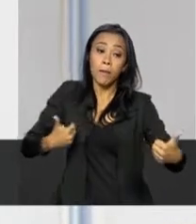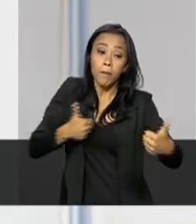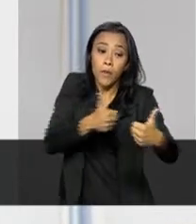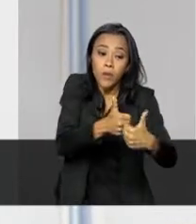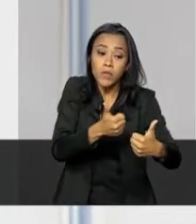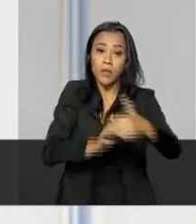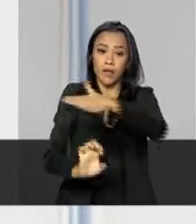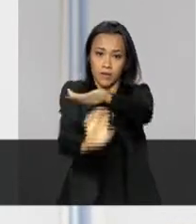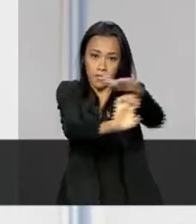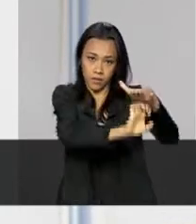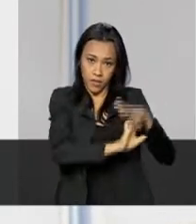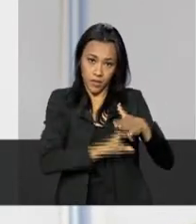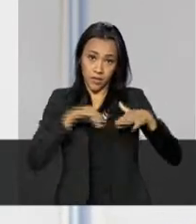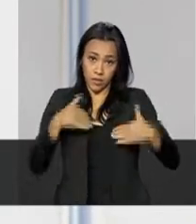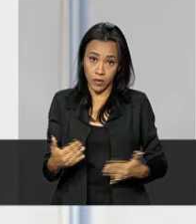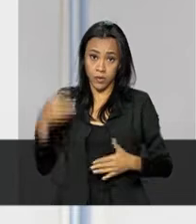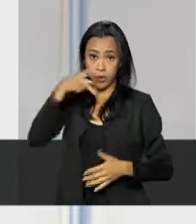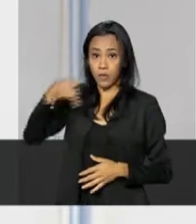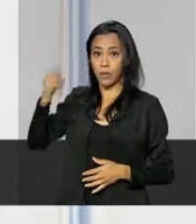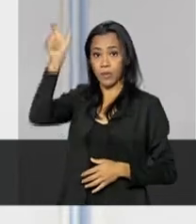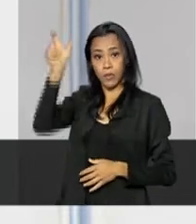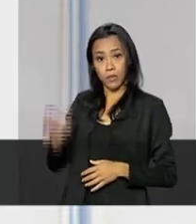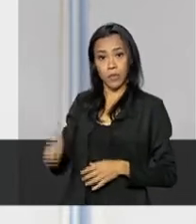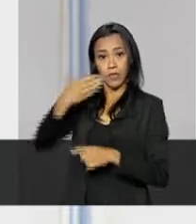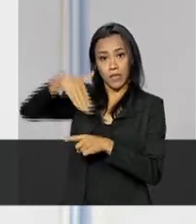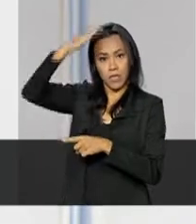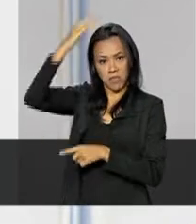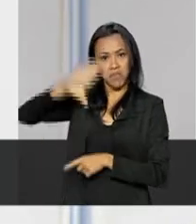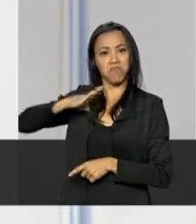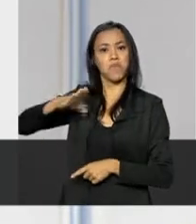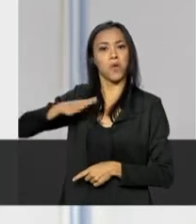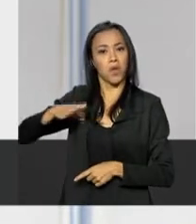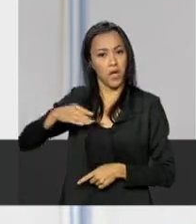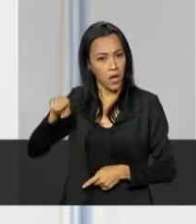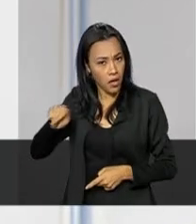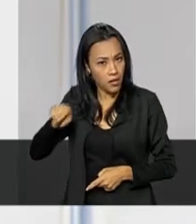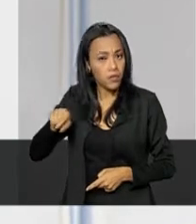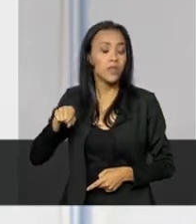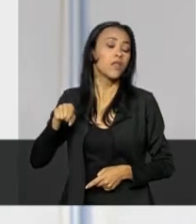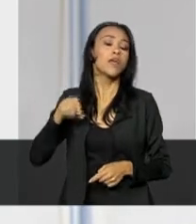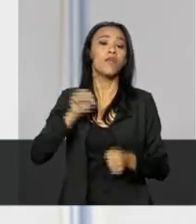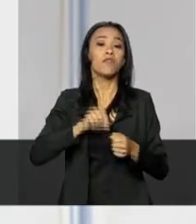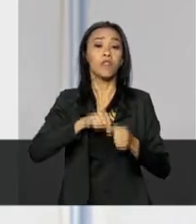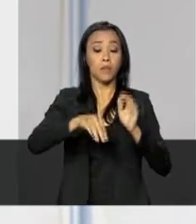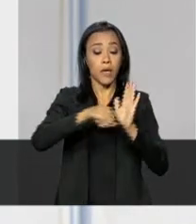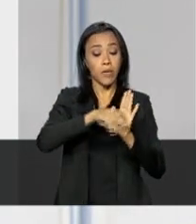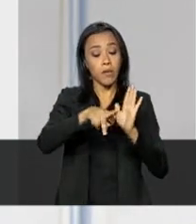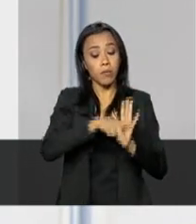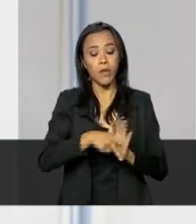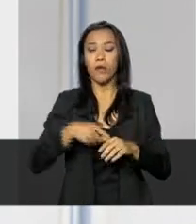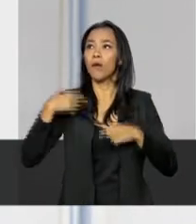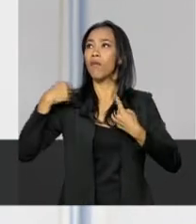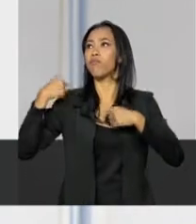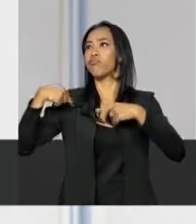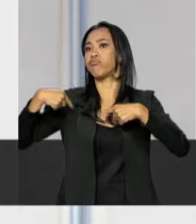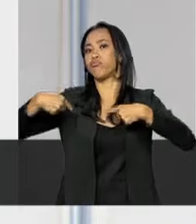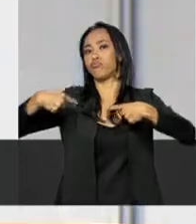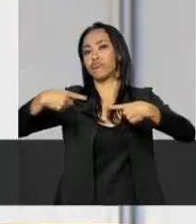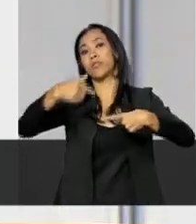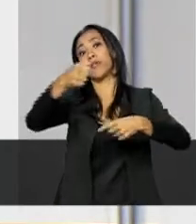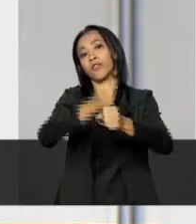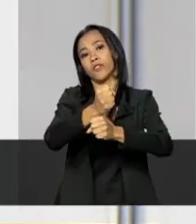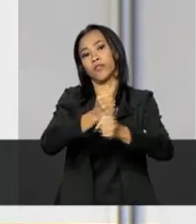então justo presidente tema foi corajoso nesse sentido ele transformou em medida provisória uma discussão que está há sete anos no